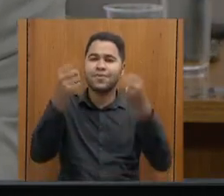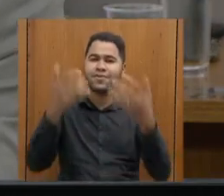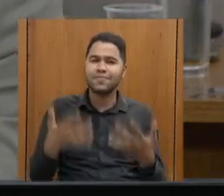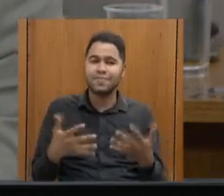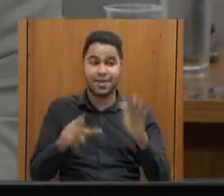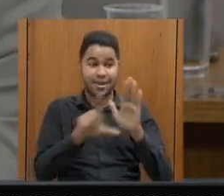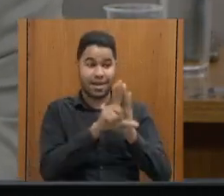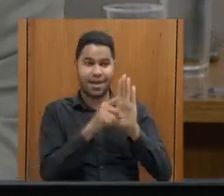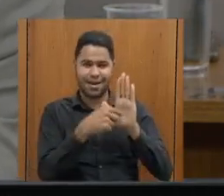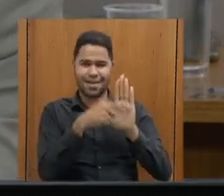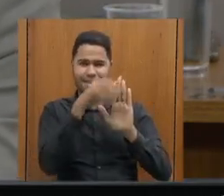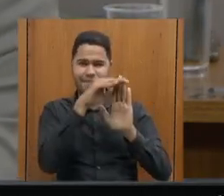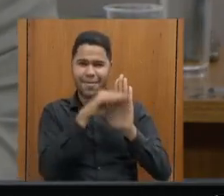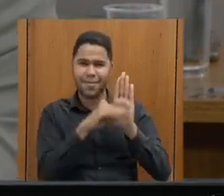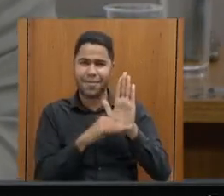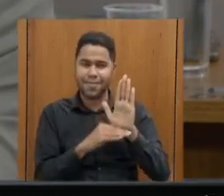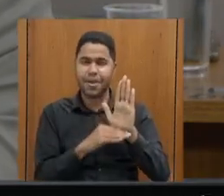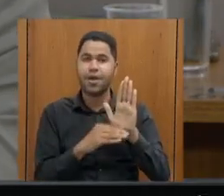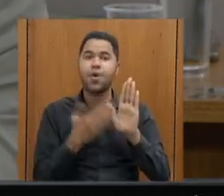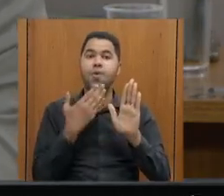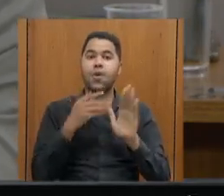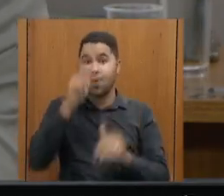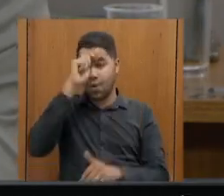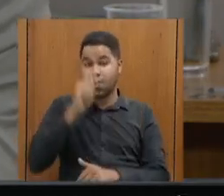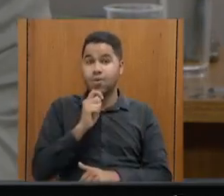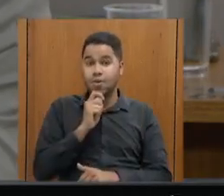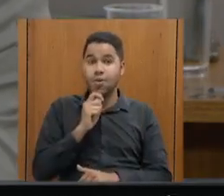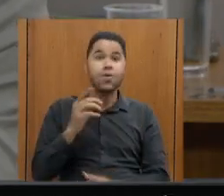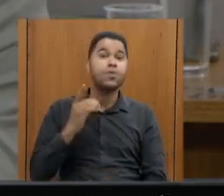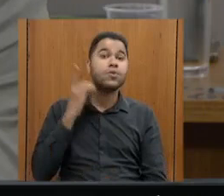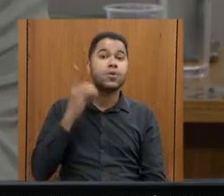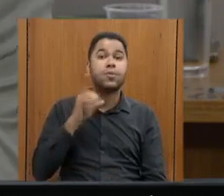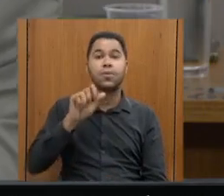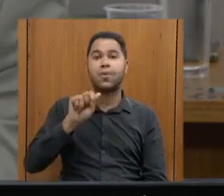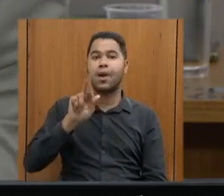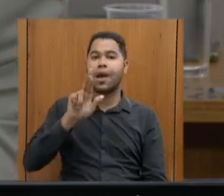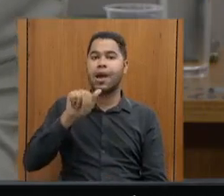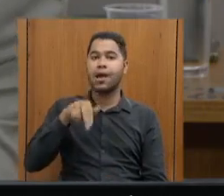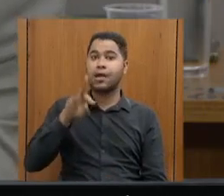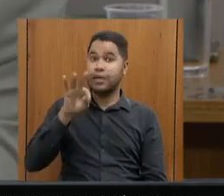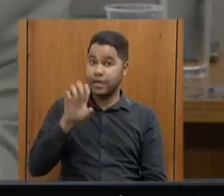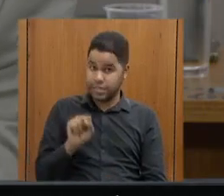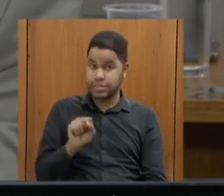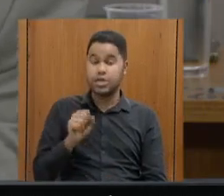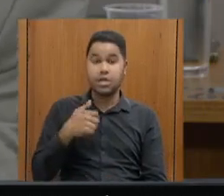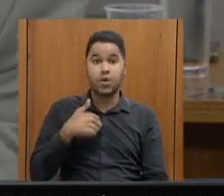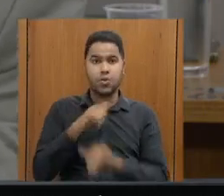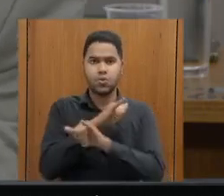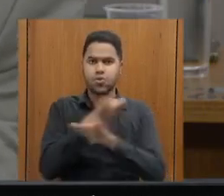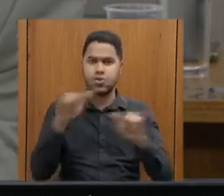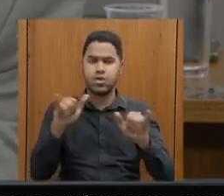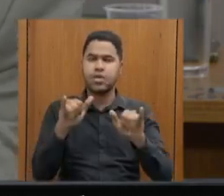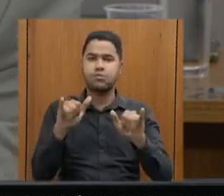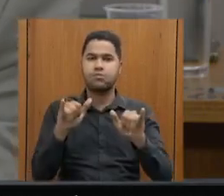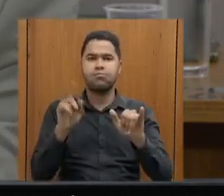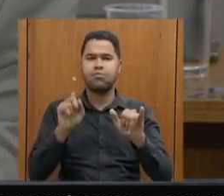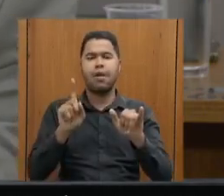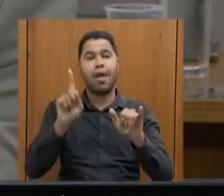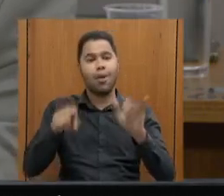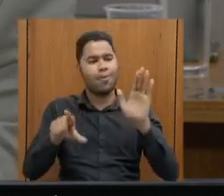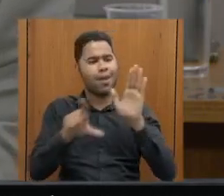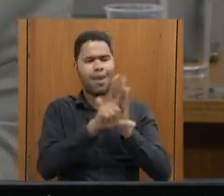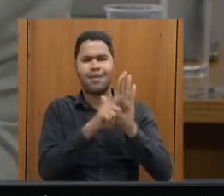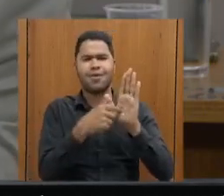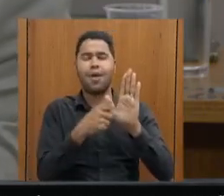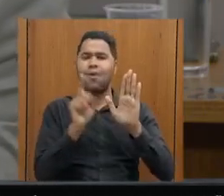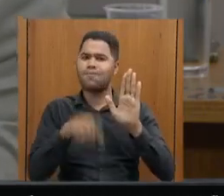fala dessa vez que o senhor fez em qual Toriko Deputado Arantes eu disse que eu estou dizendo aqui não deu uma lei não que é uma obra